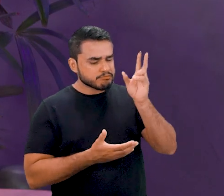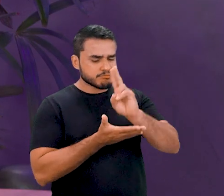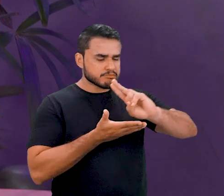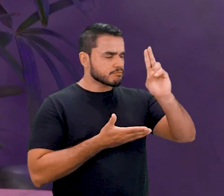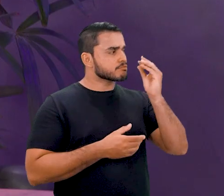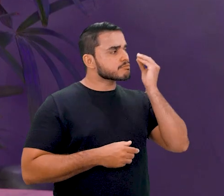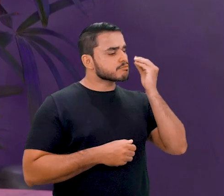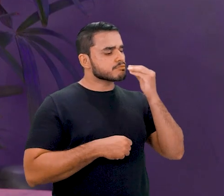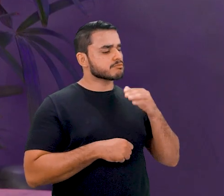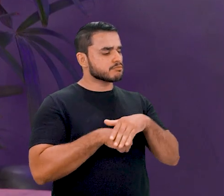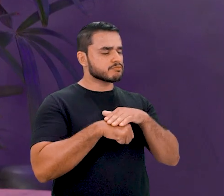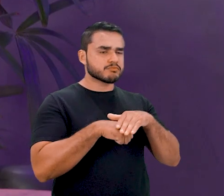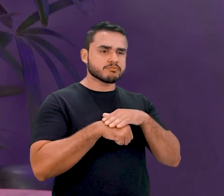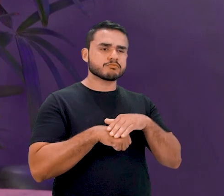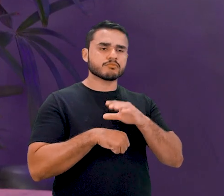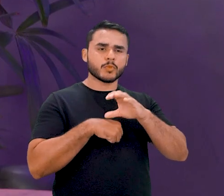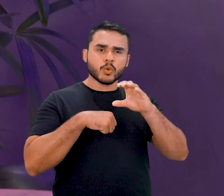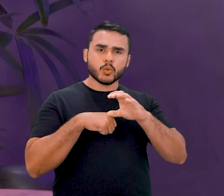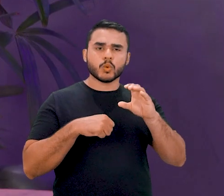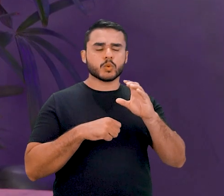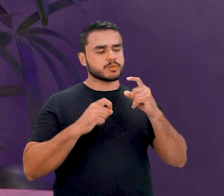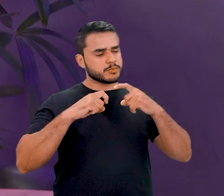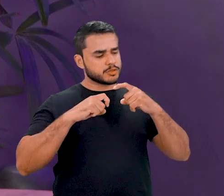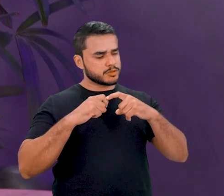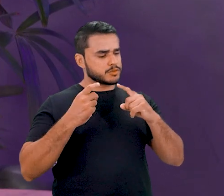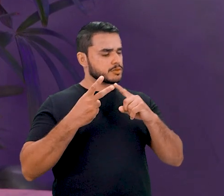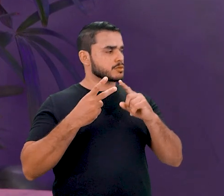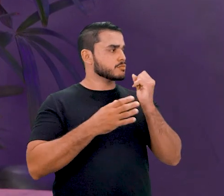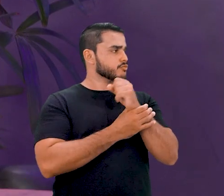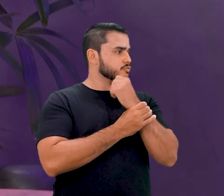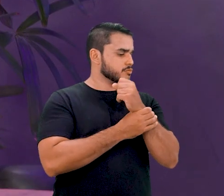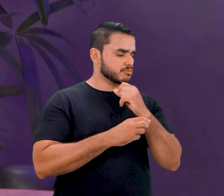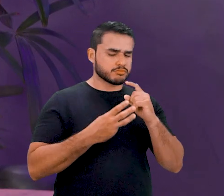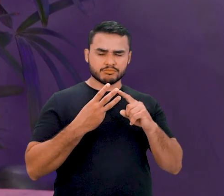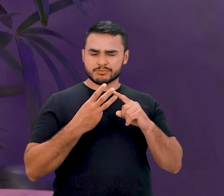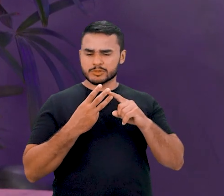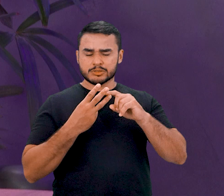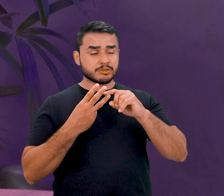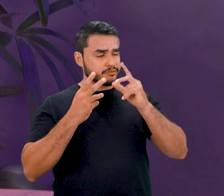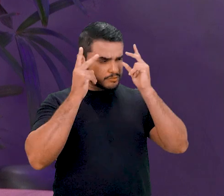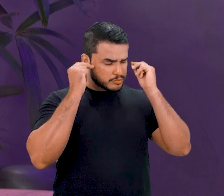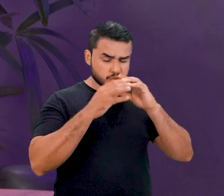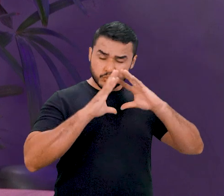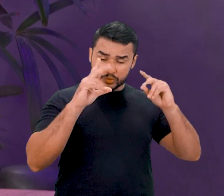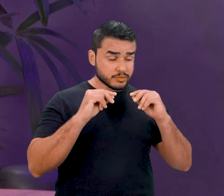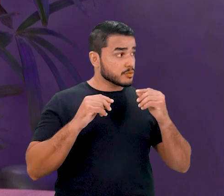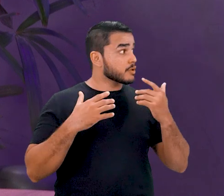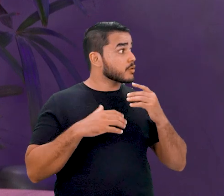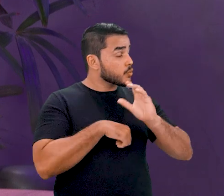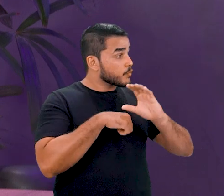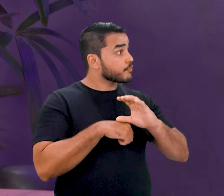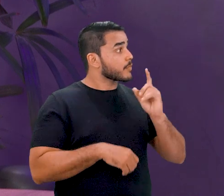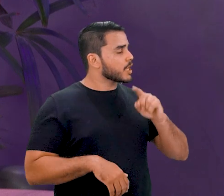conversar com o pessoal do curso de medicina, de fisioterapia, de psicologia, de todas as áreas possíveis e cabíveis, para entender que a pessoa